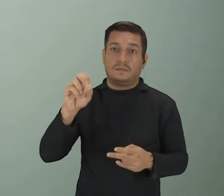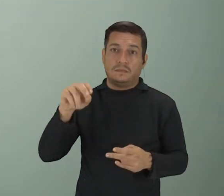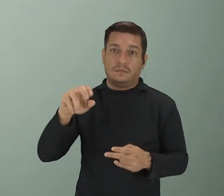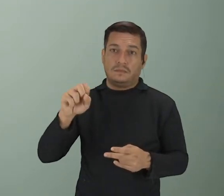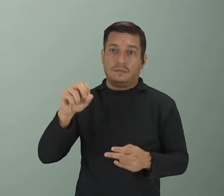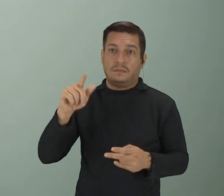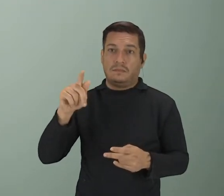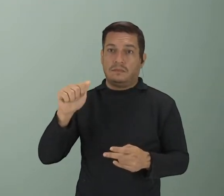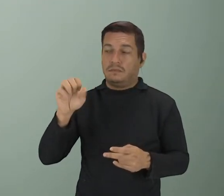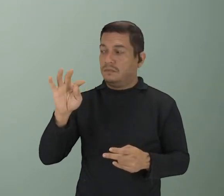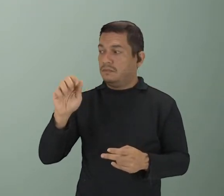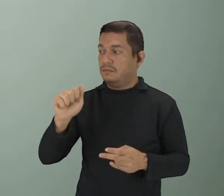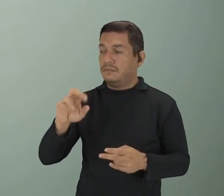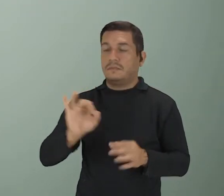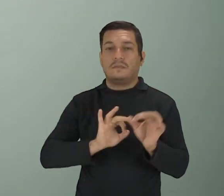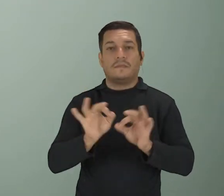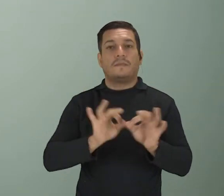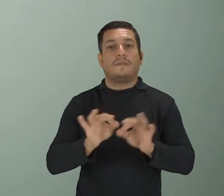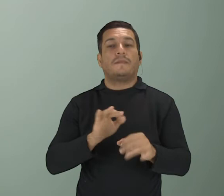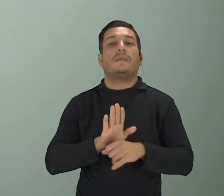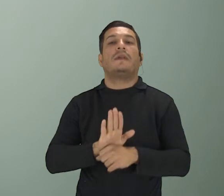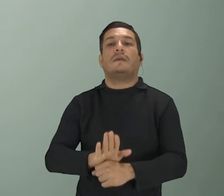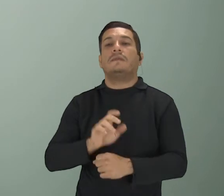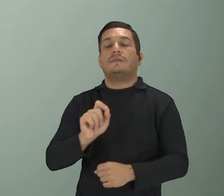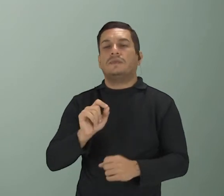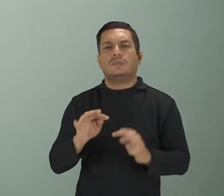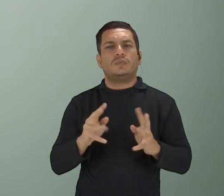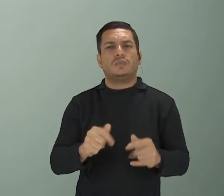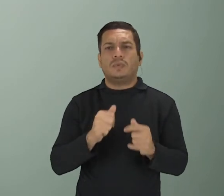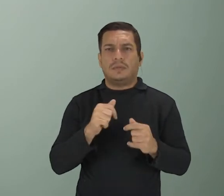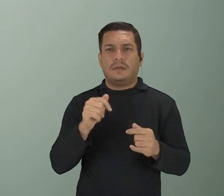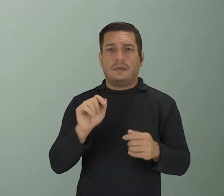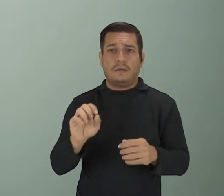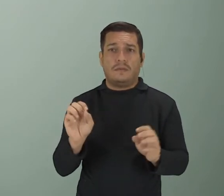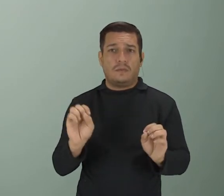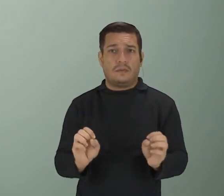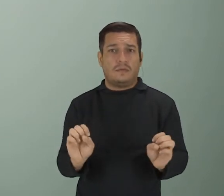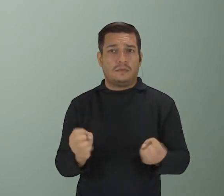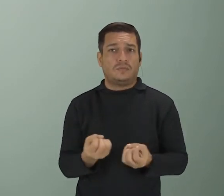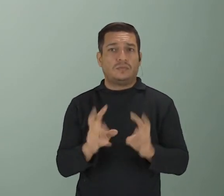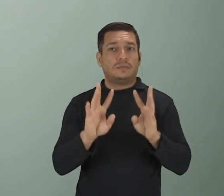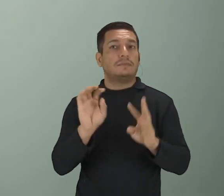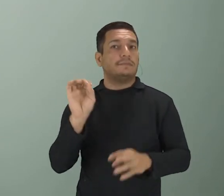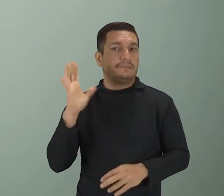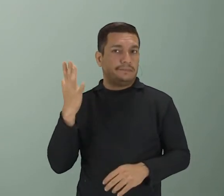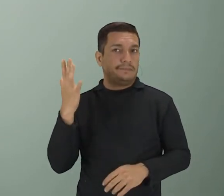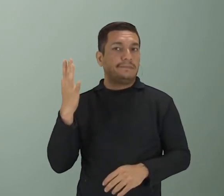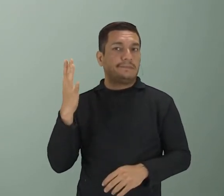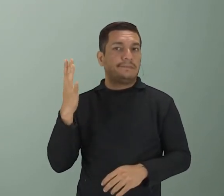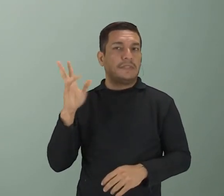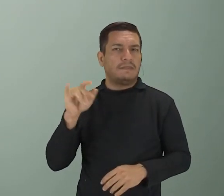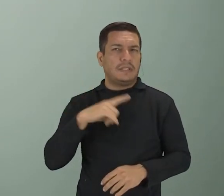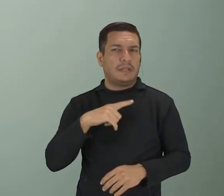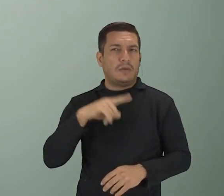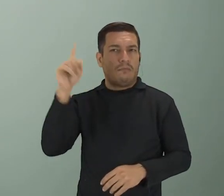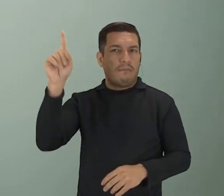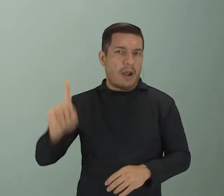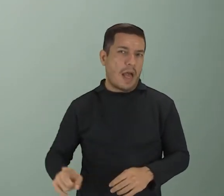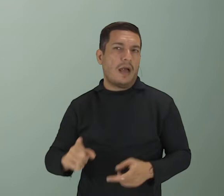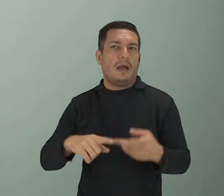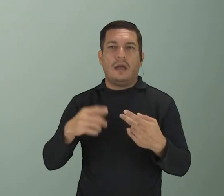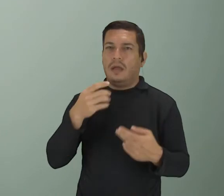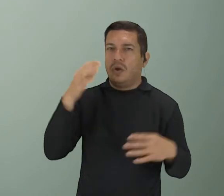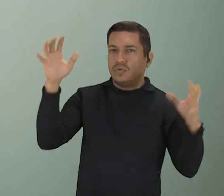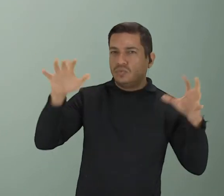sonoplasta, que vão ajustar ali e ajudar toda a cena a acontecer. Então, será que essa cena vai ter um trovão, vai ter